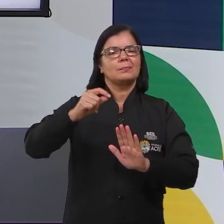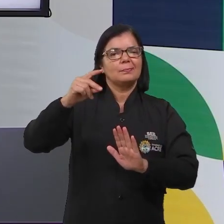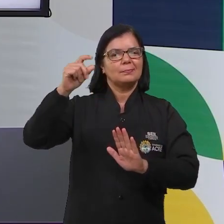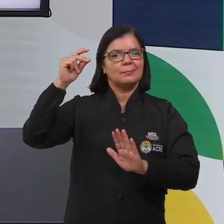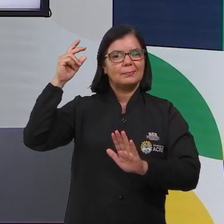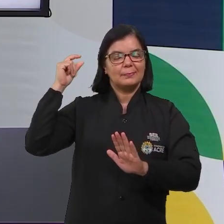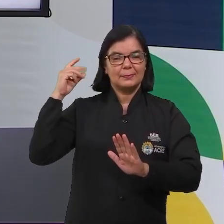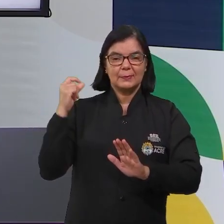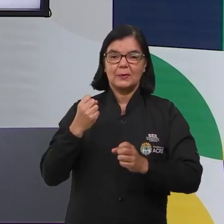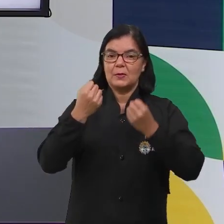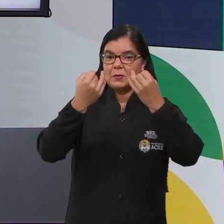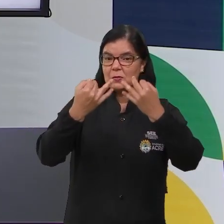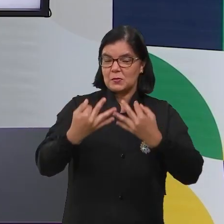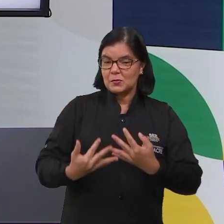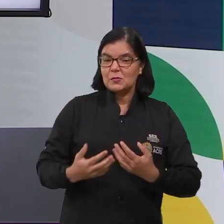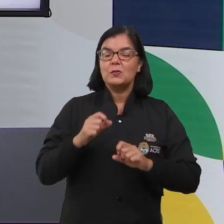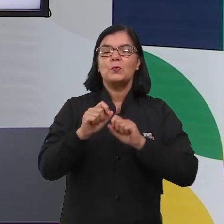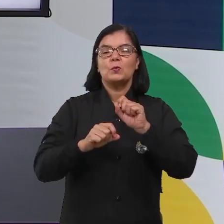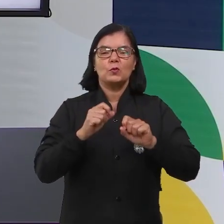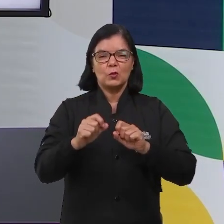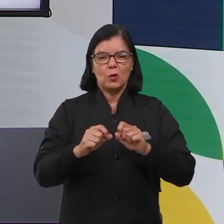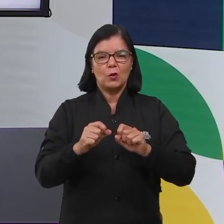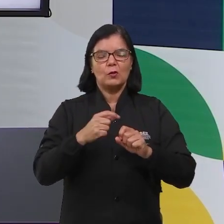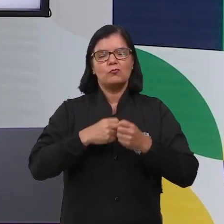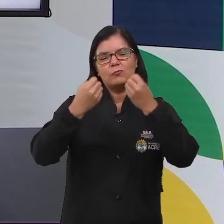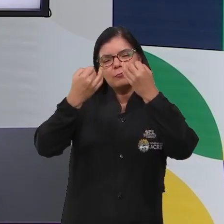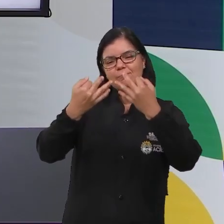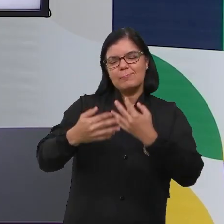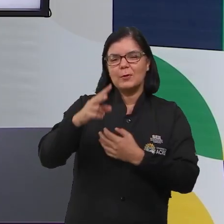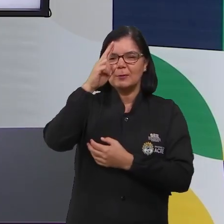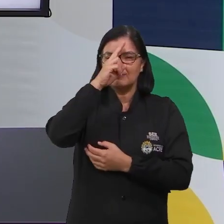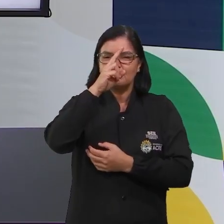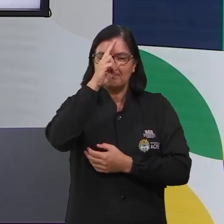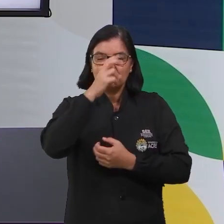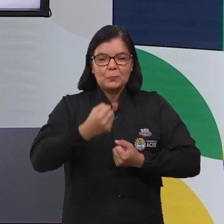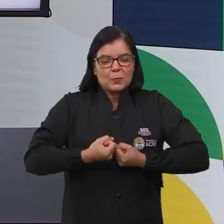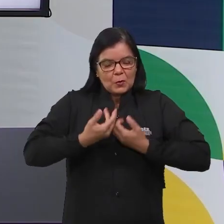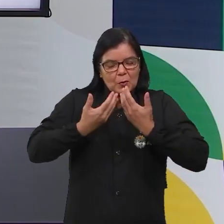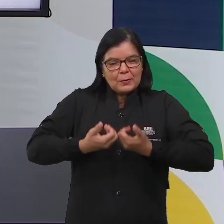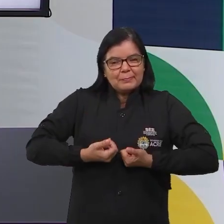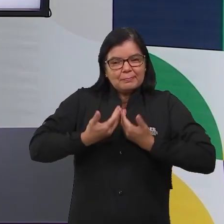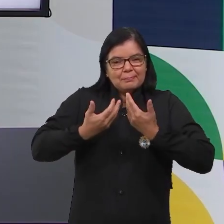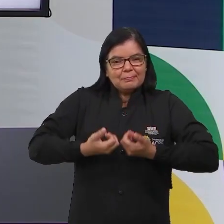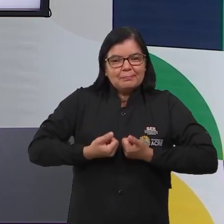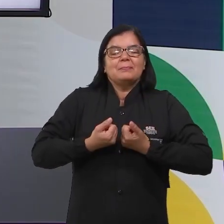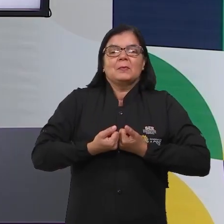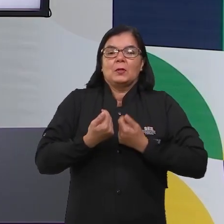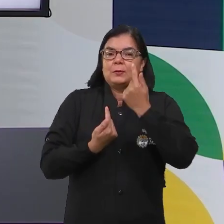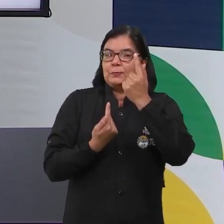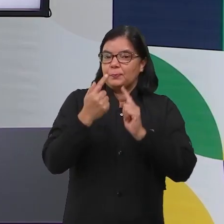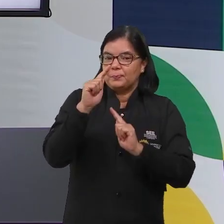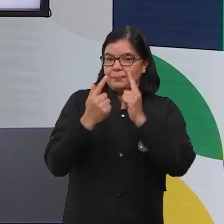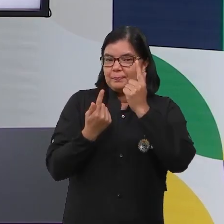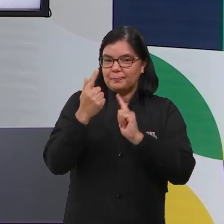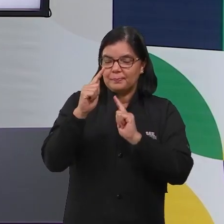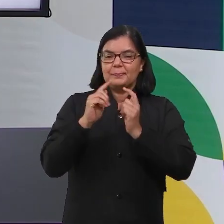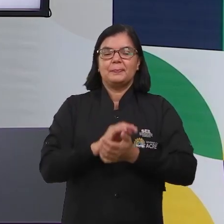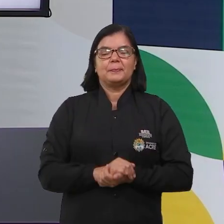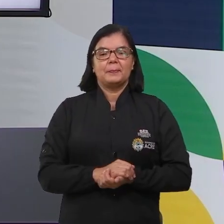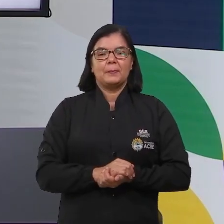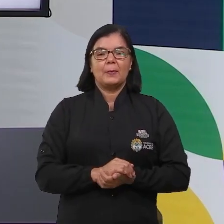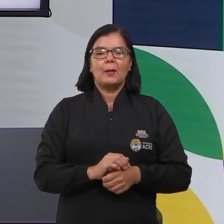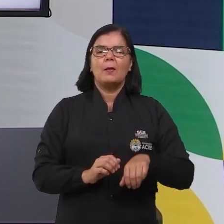e que se trata da arte de contar histórias, de se expressar através de gestos. E